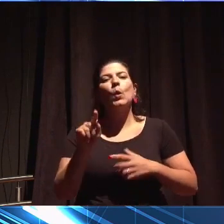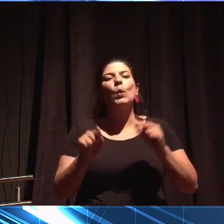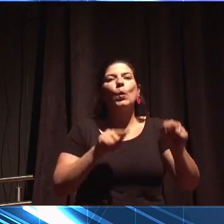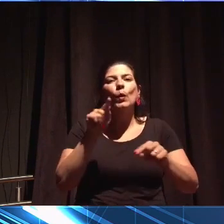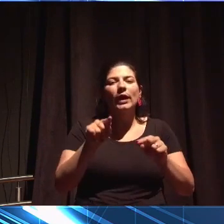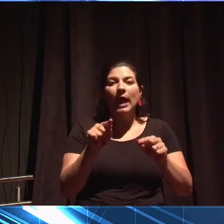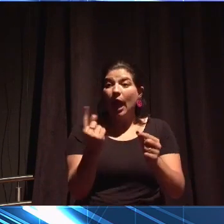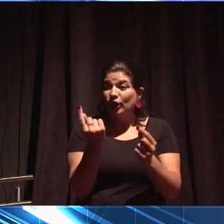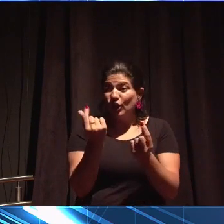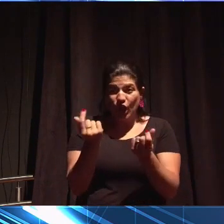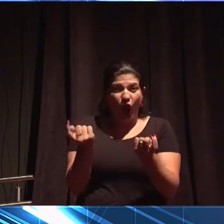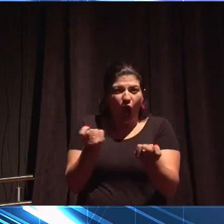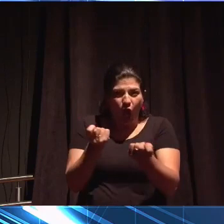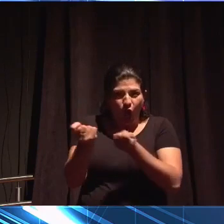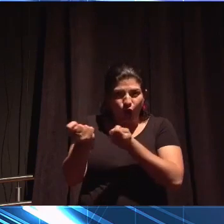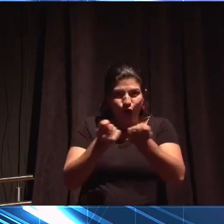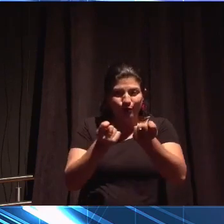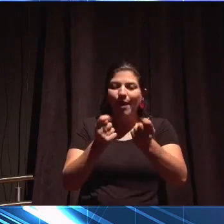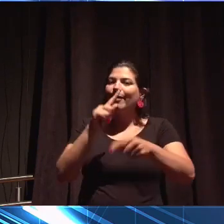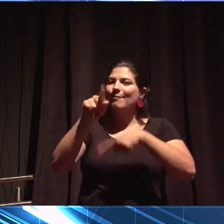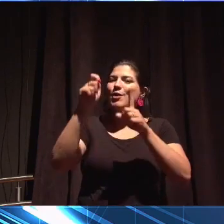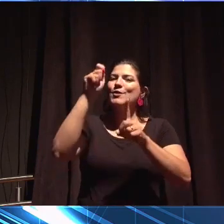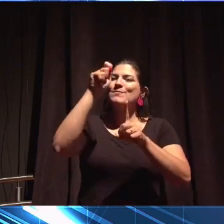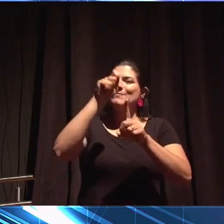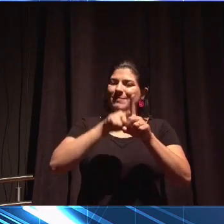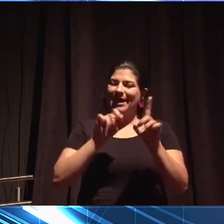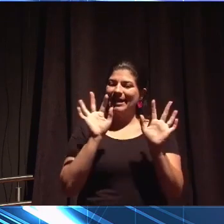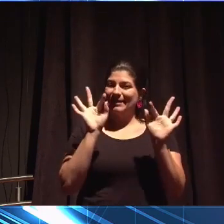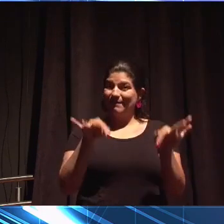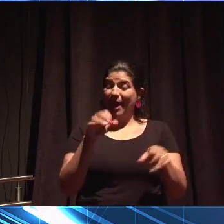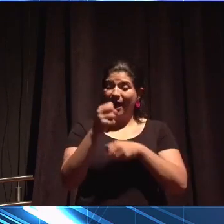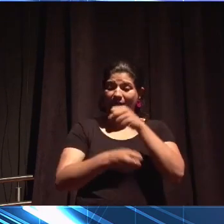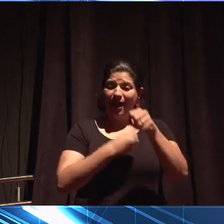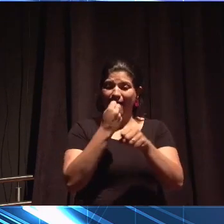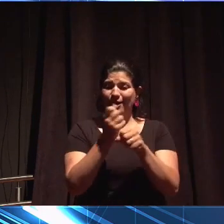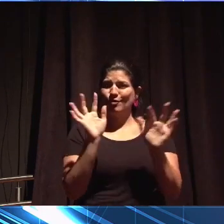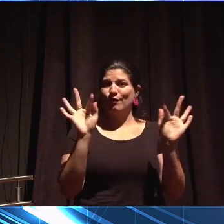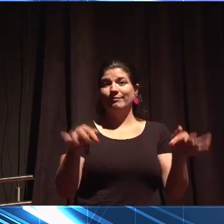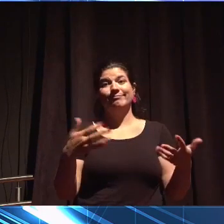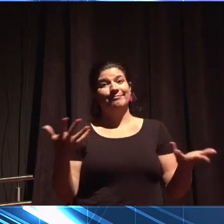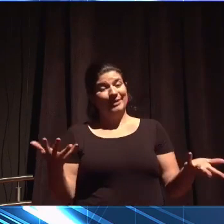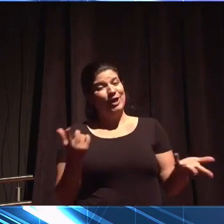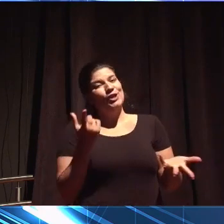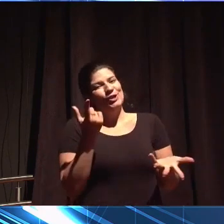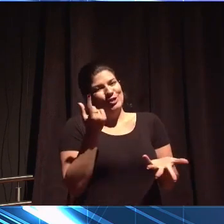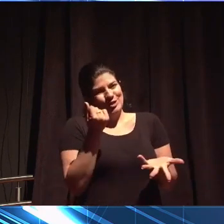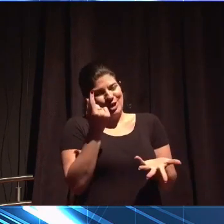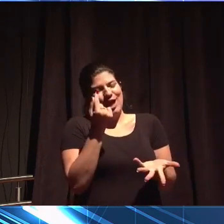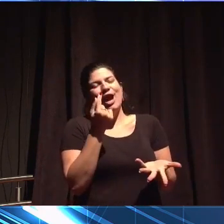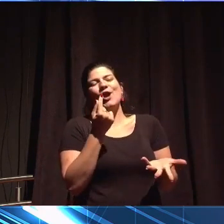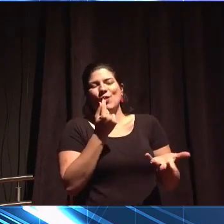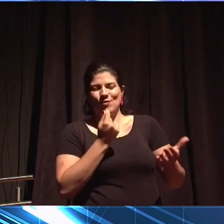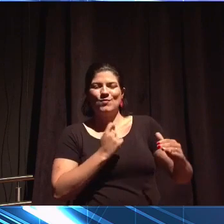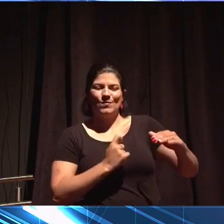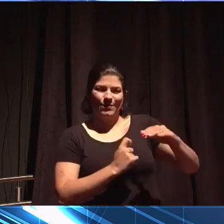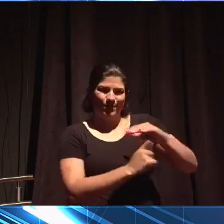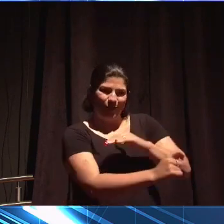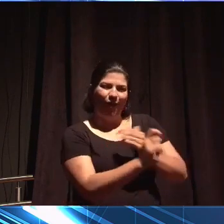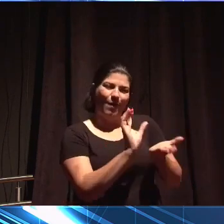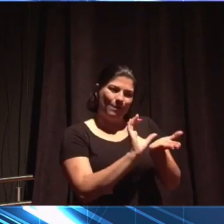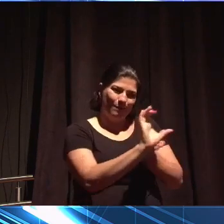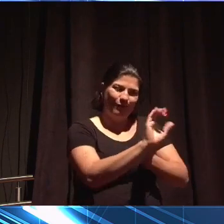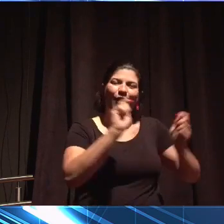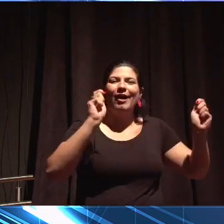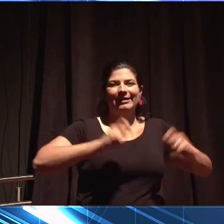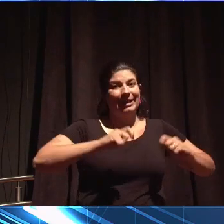você economiza no final do mês ali, no final do ano, pô, sobra um pouquinho mais ali para o bônus, né? Então, pensem sempre